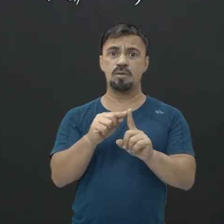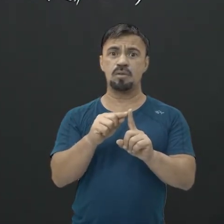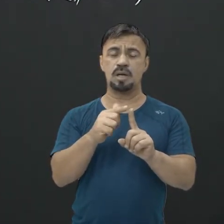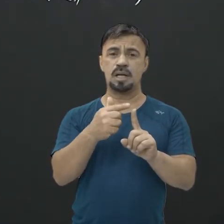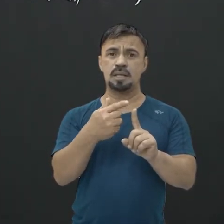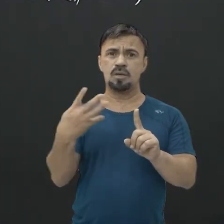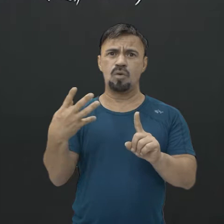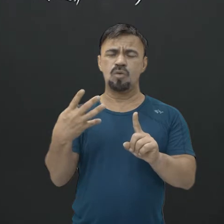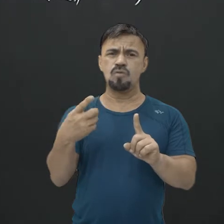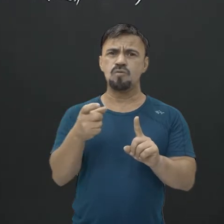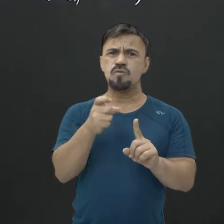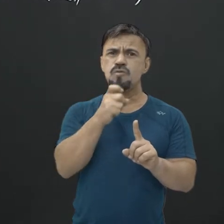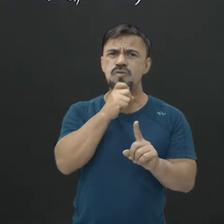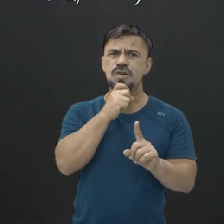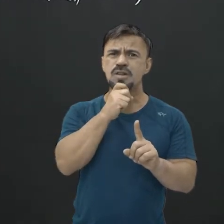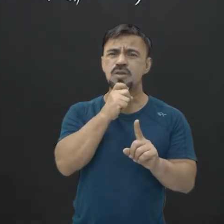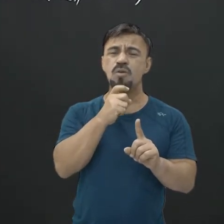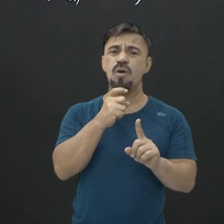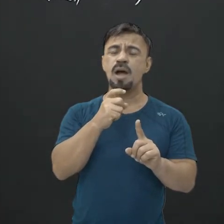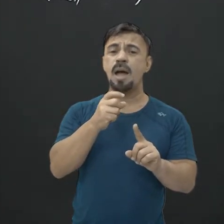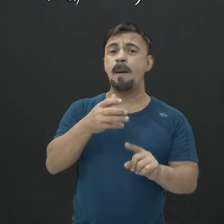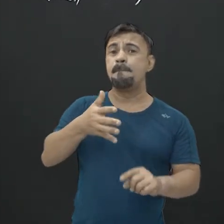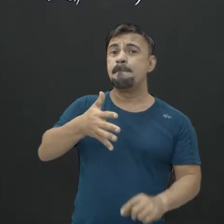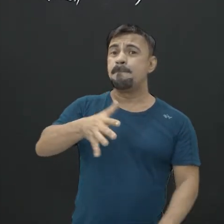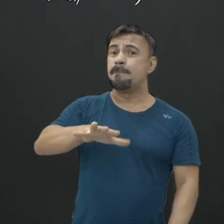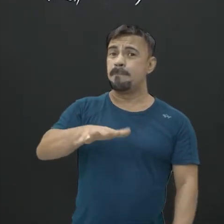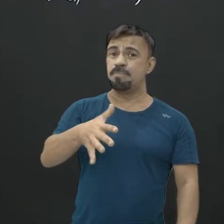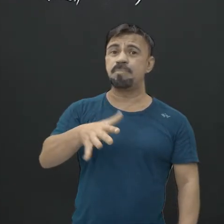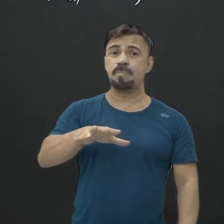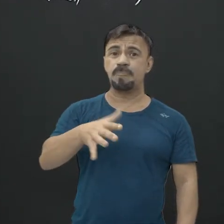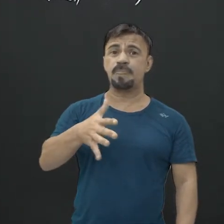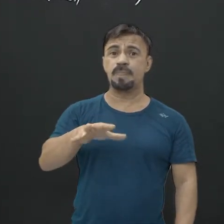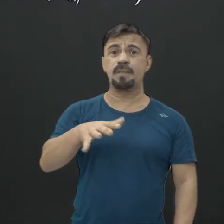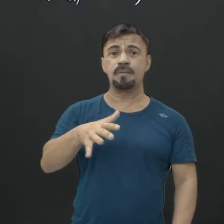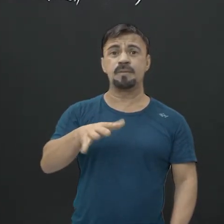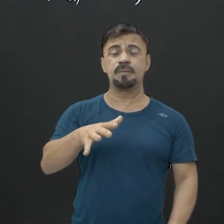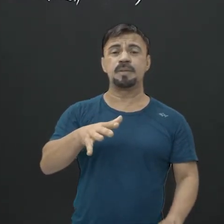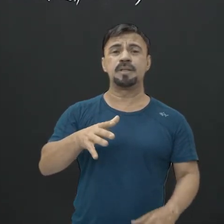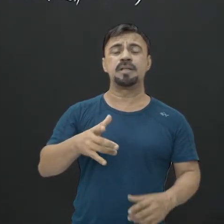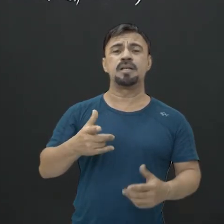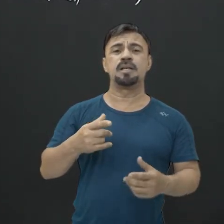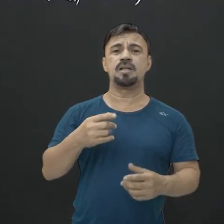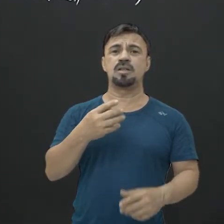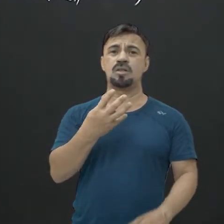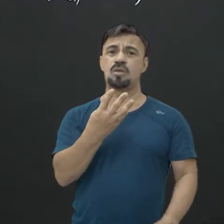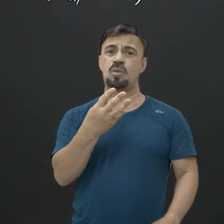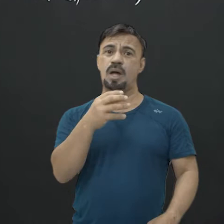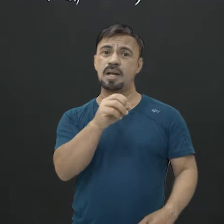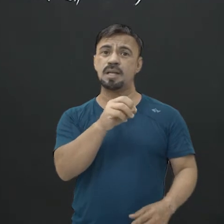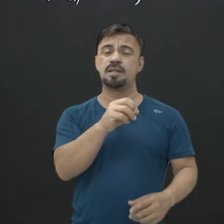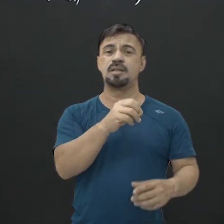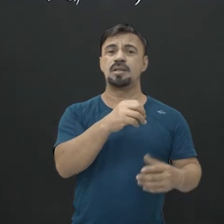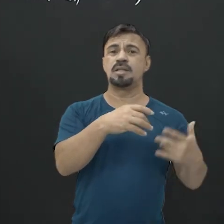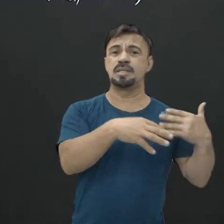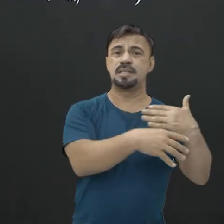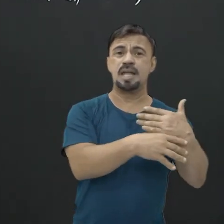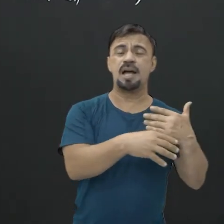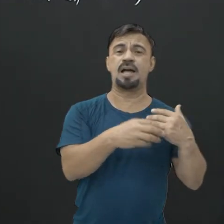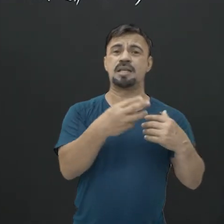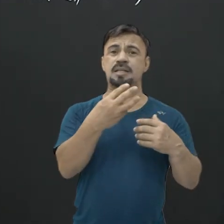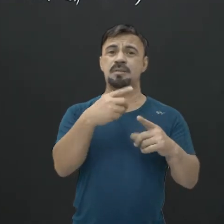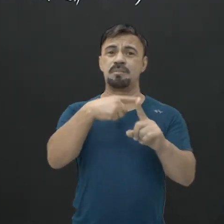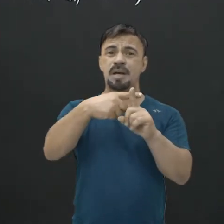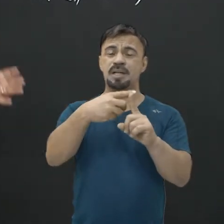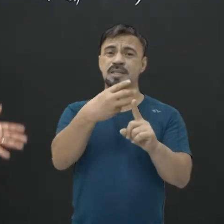graus, um frio terrível. É uma média. Eu vou pegar ali o 40 de uma cidade, o 30 de